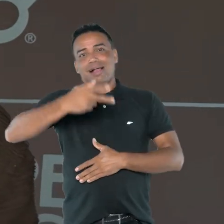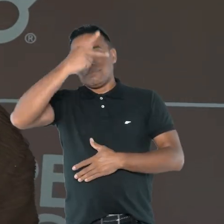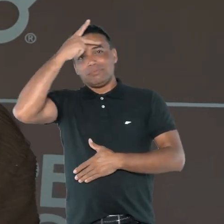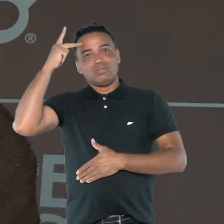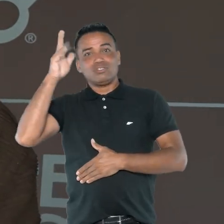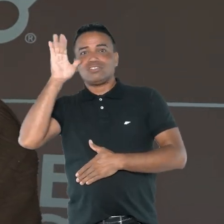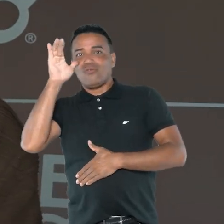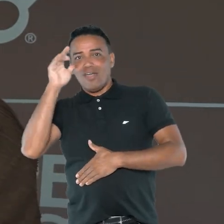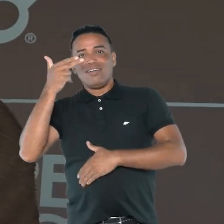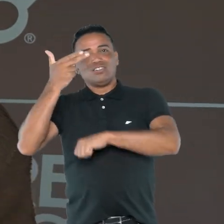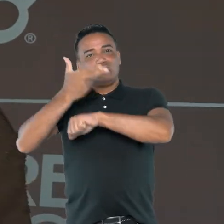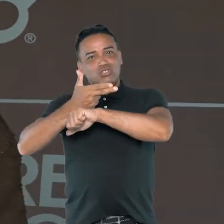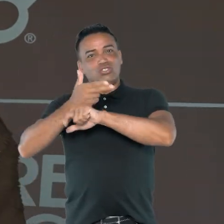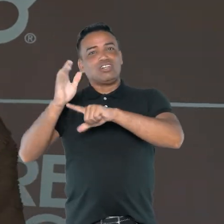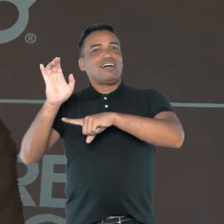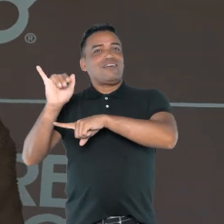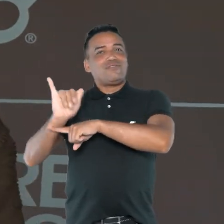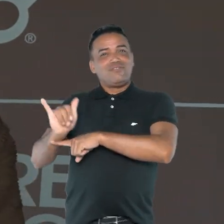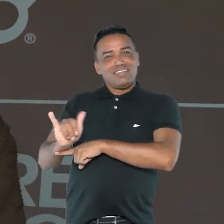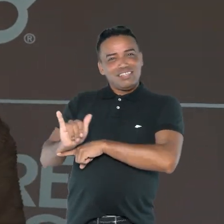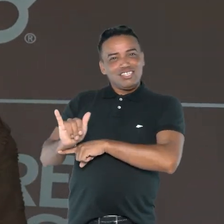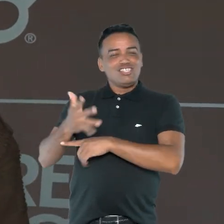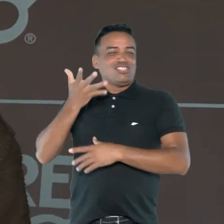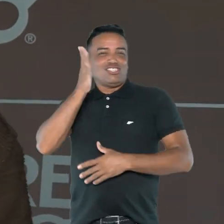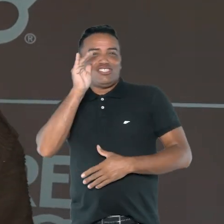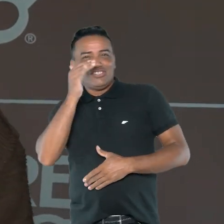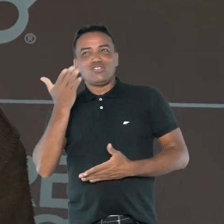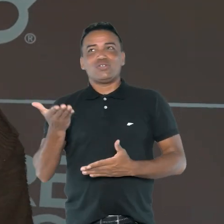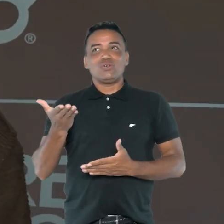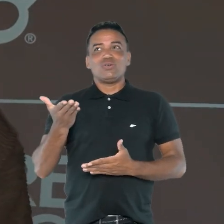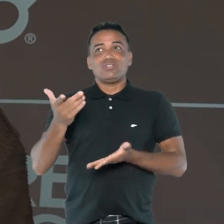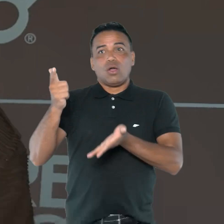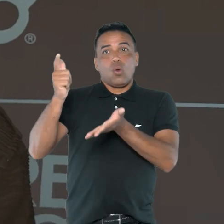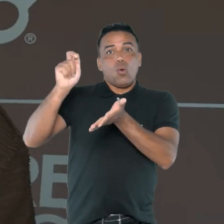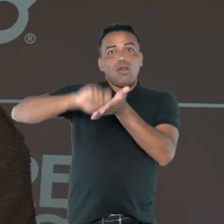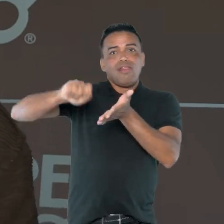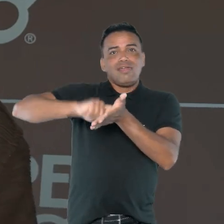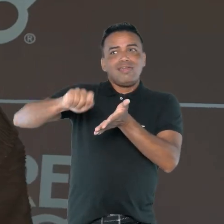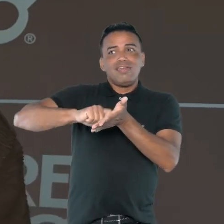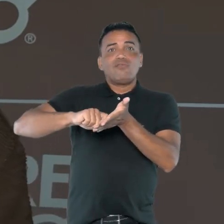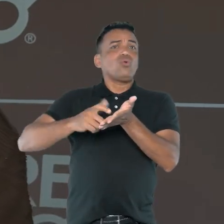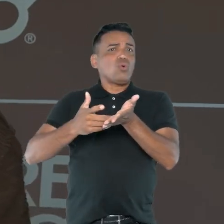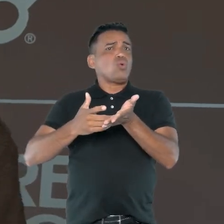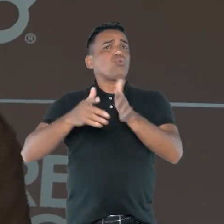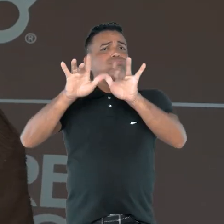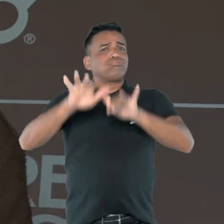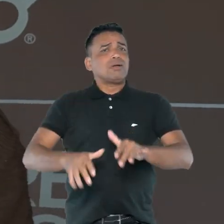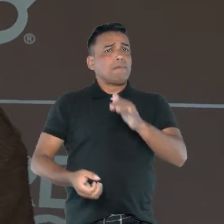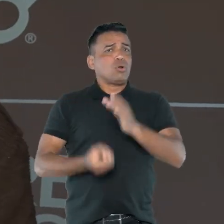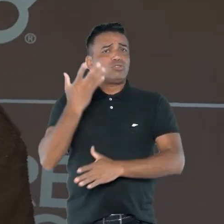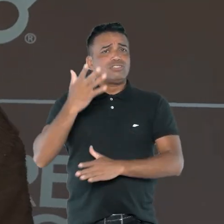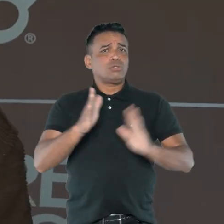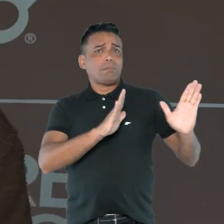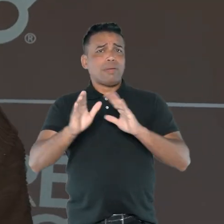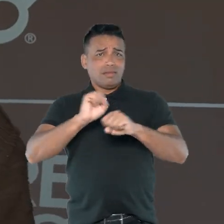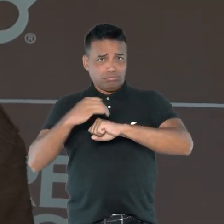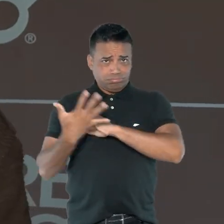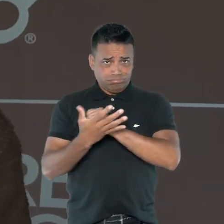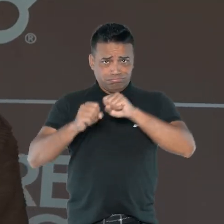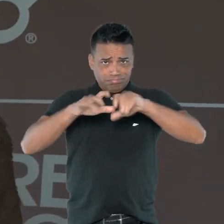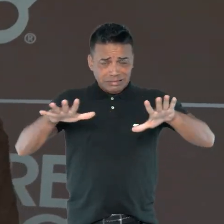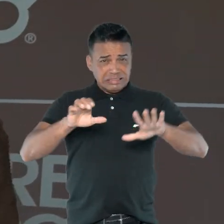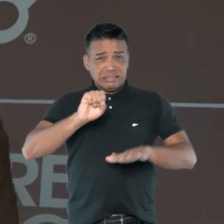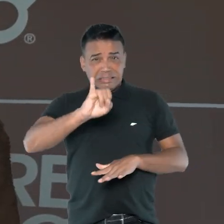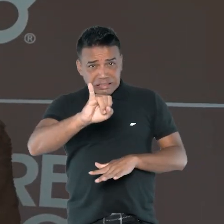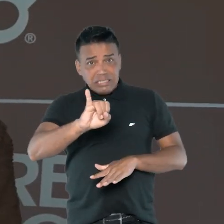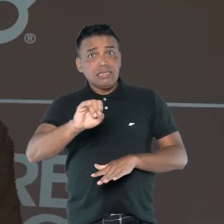Sempre um Papo, que é essa questão. O livro foi escrito no período da pandemia, e se ele foi escrito